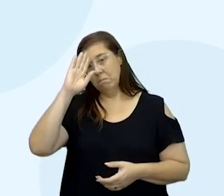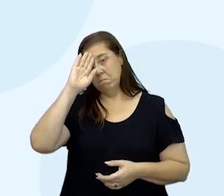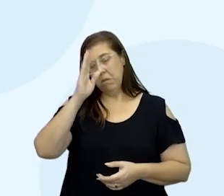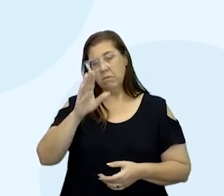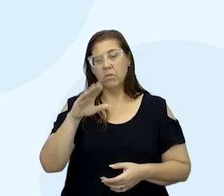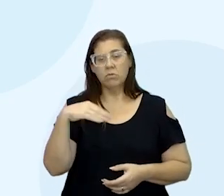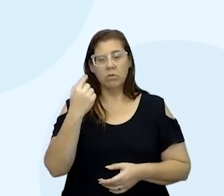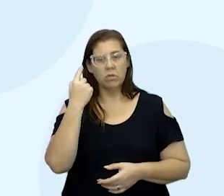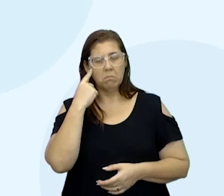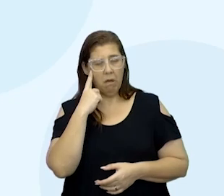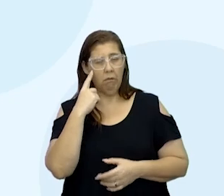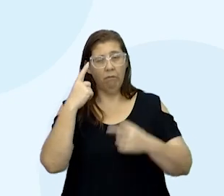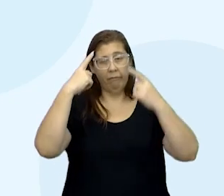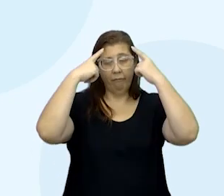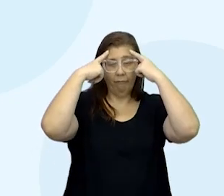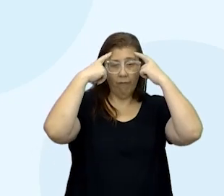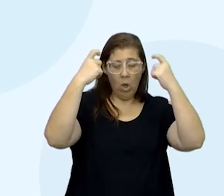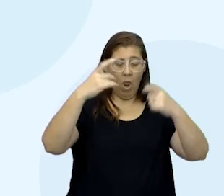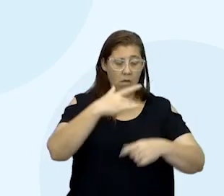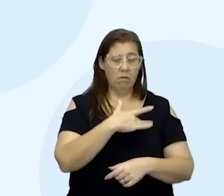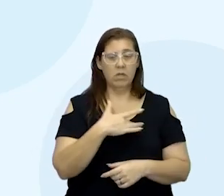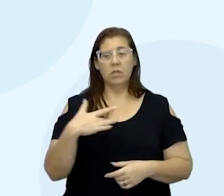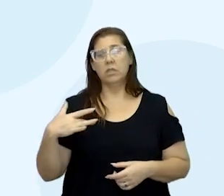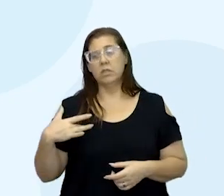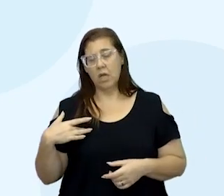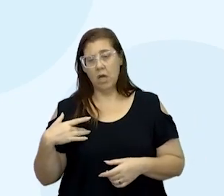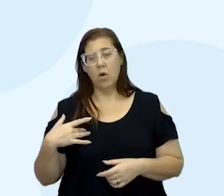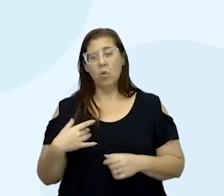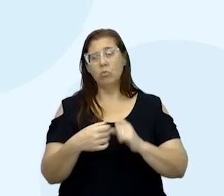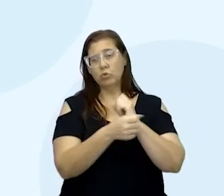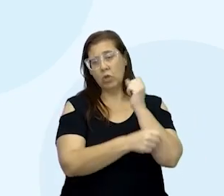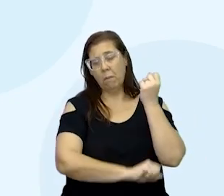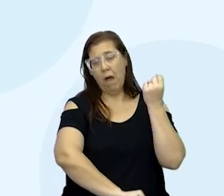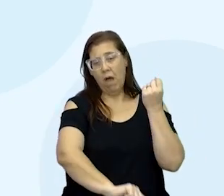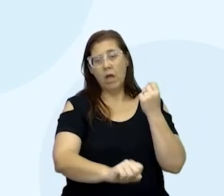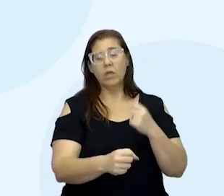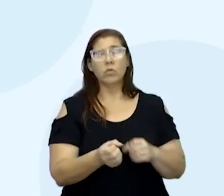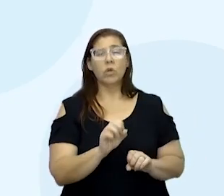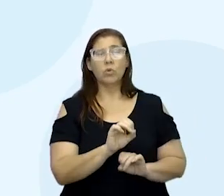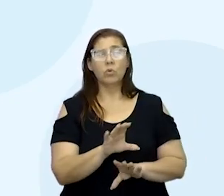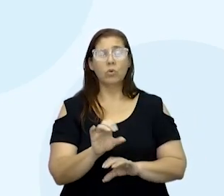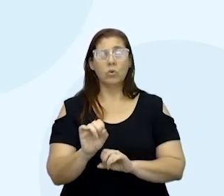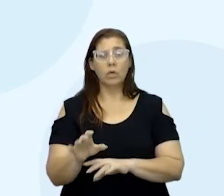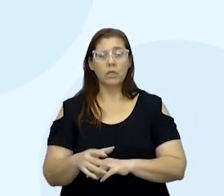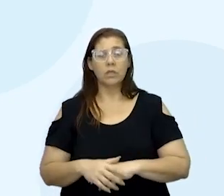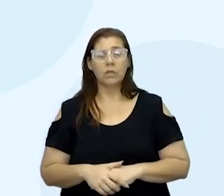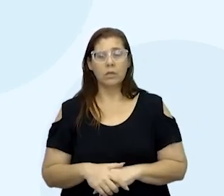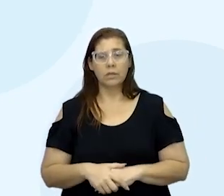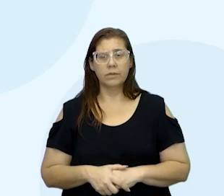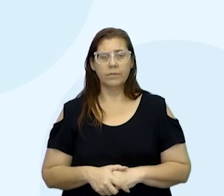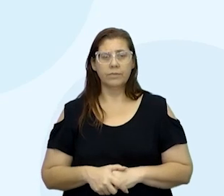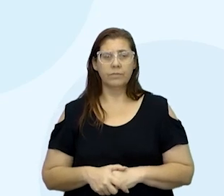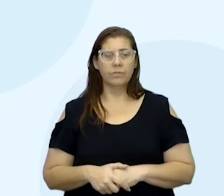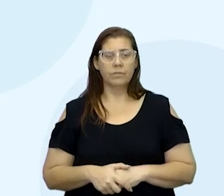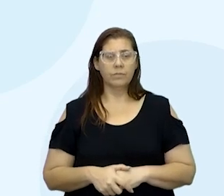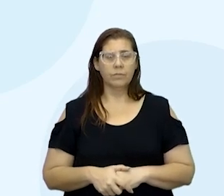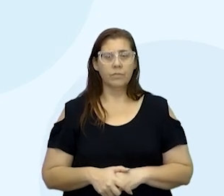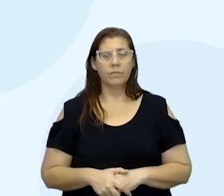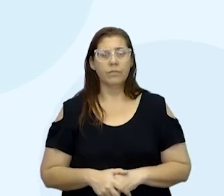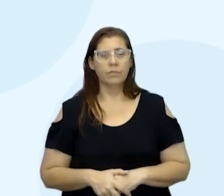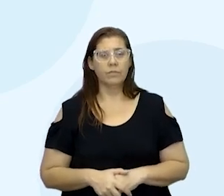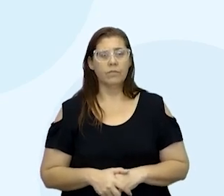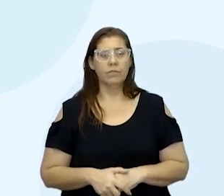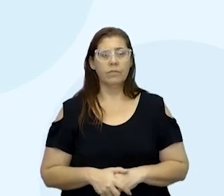a gente fala de violência, saúde, saneamento básico, educação, enfim. Próxima